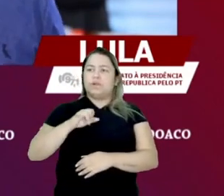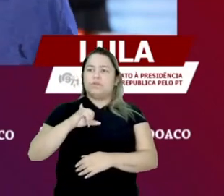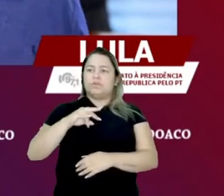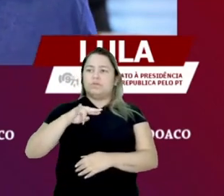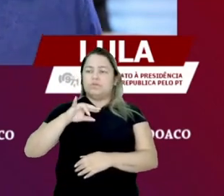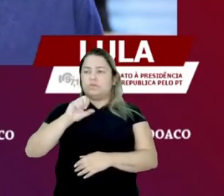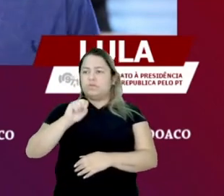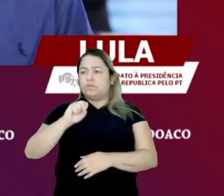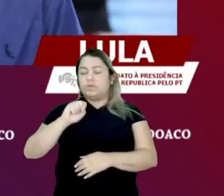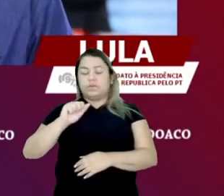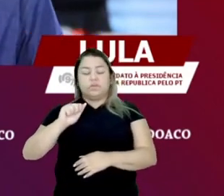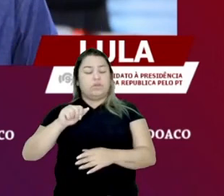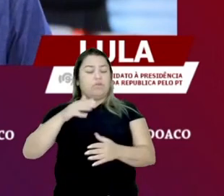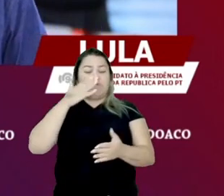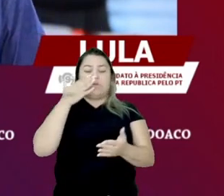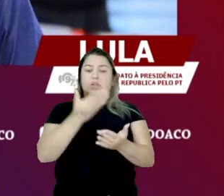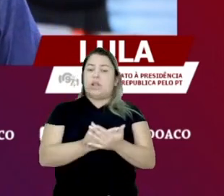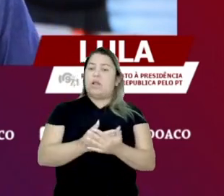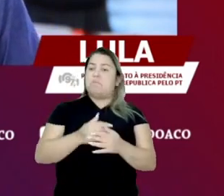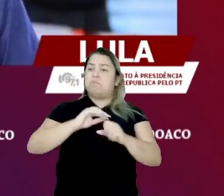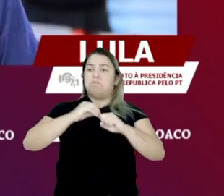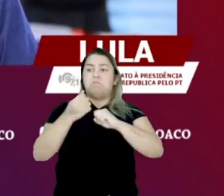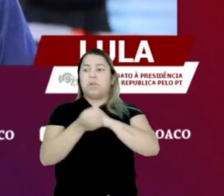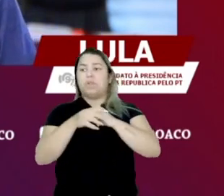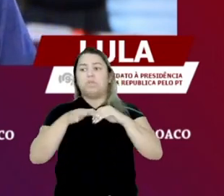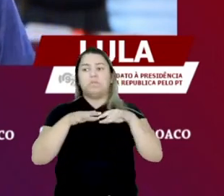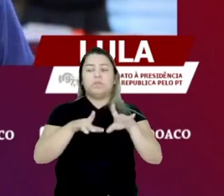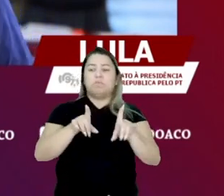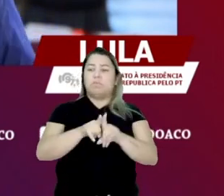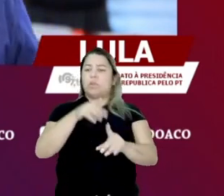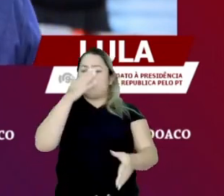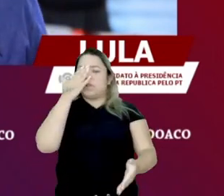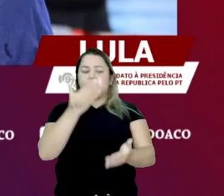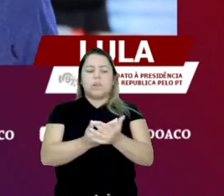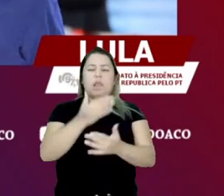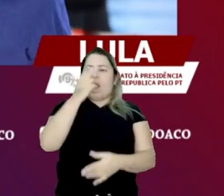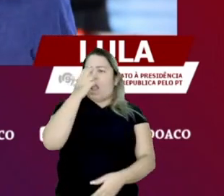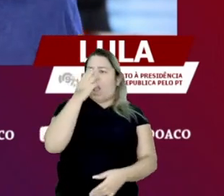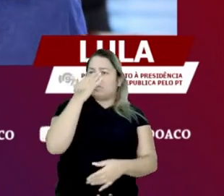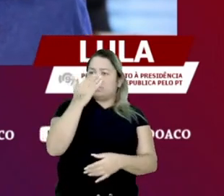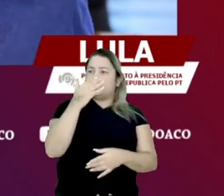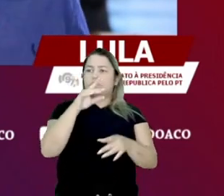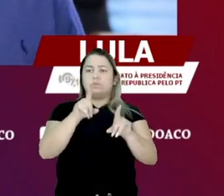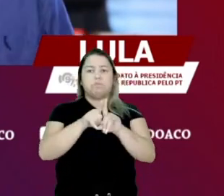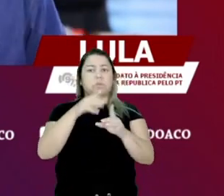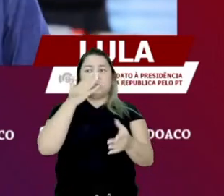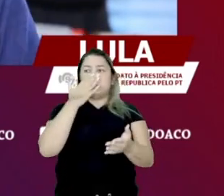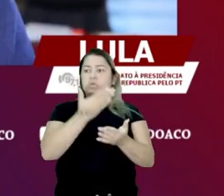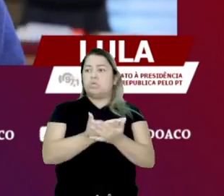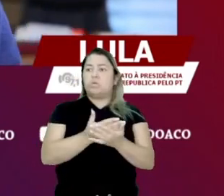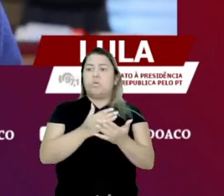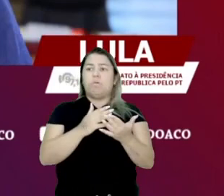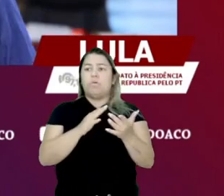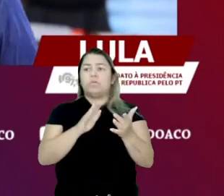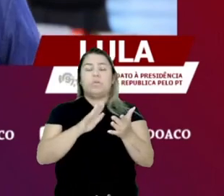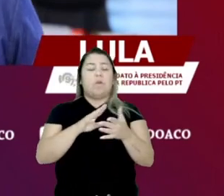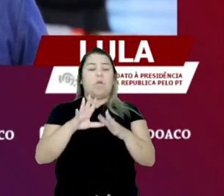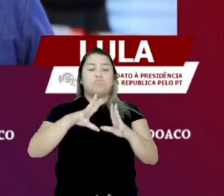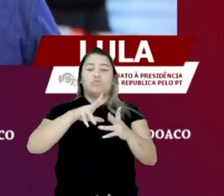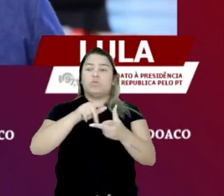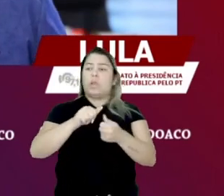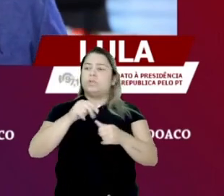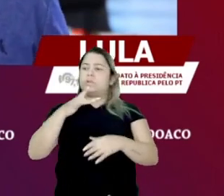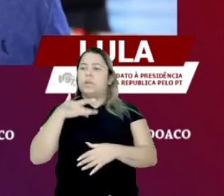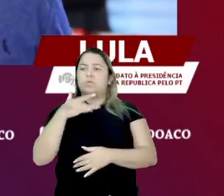não acreditou no seu secretário de saúde, o primeiro pelo menos, ele não acreditou nos governadores, no secretário da saúde, nos pesquisadores